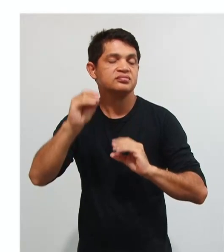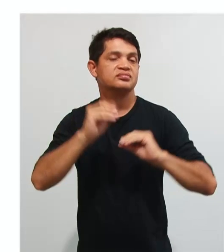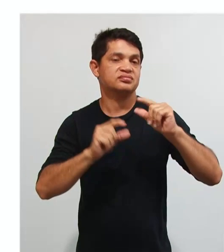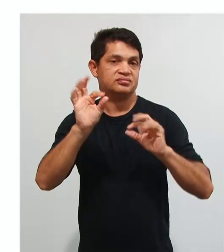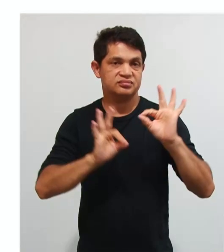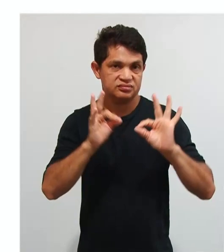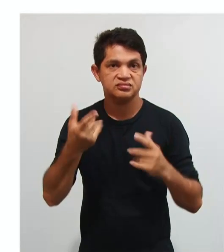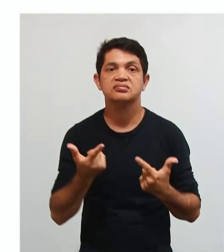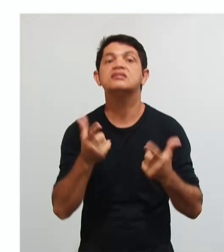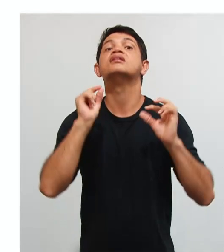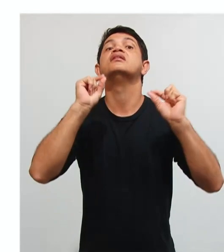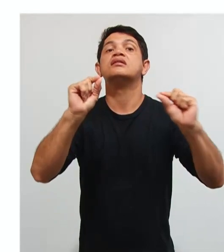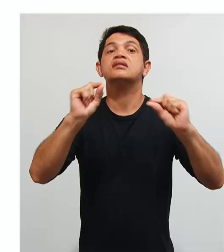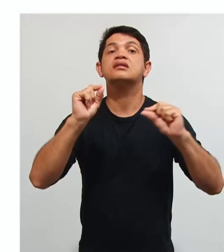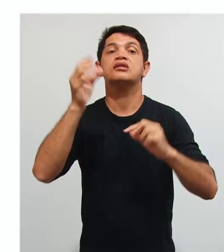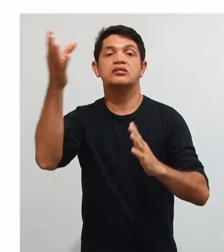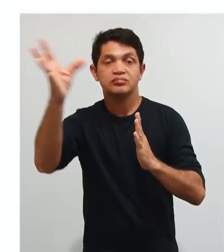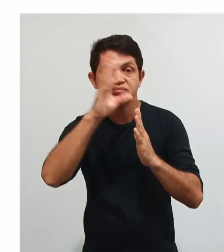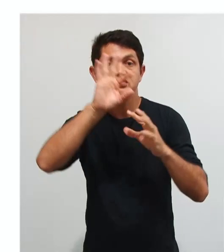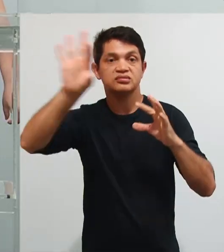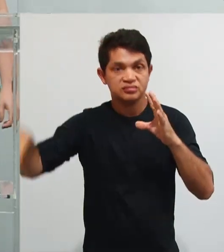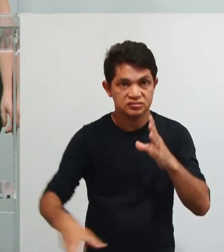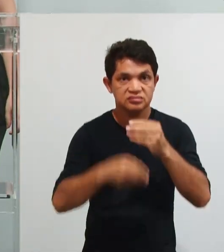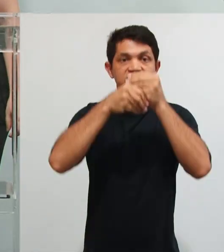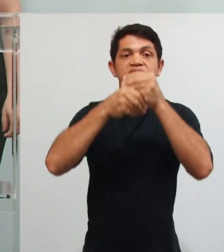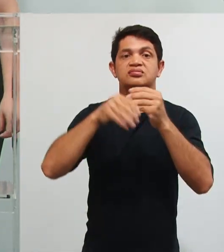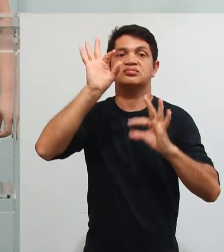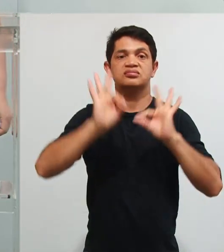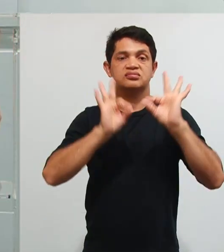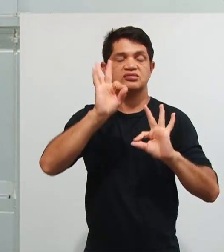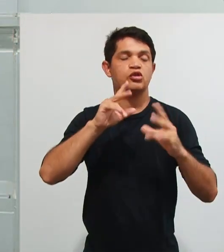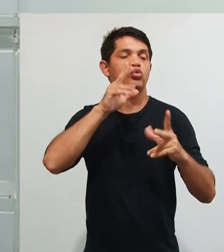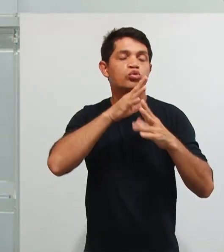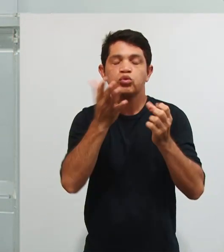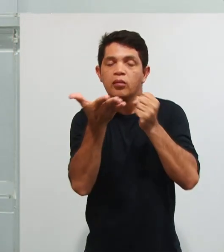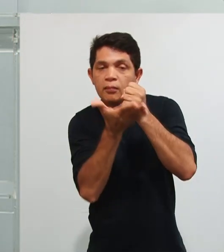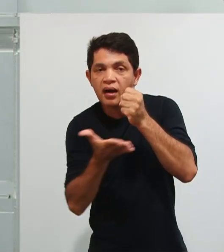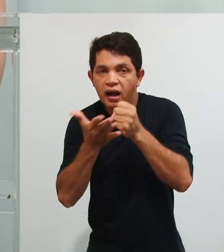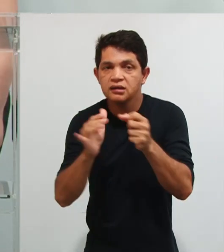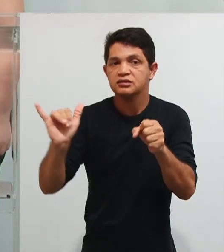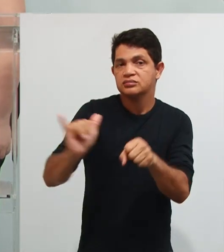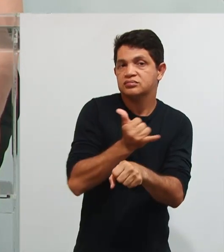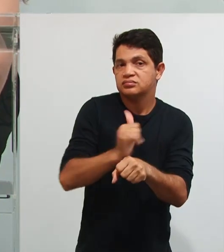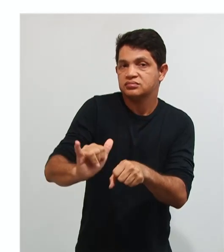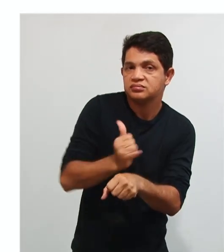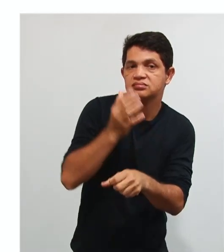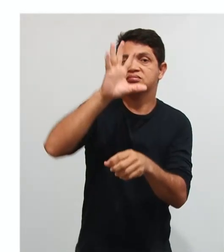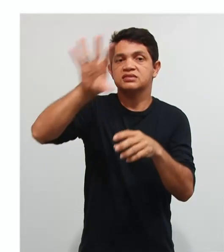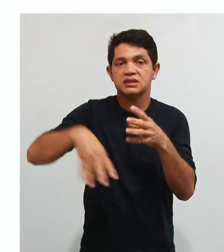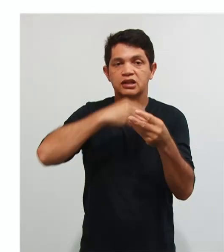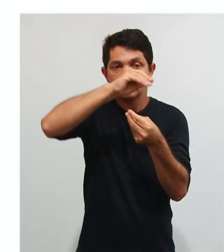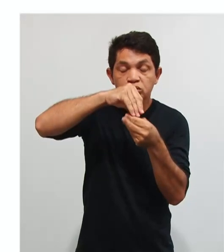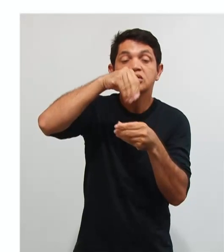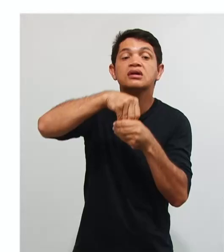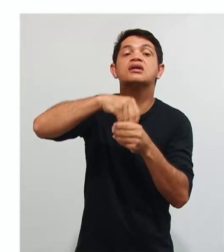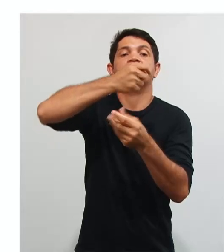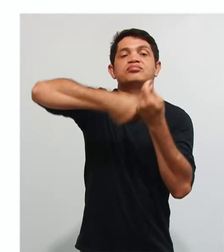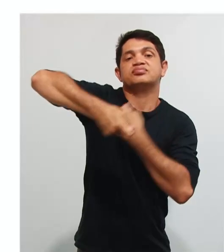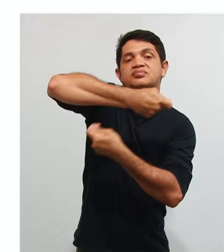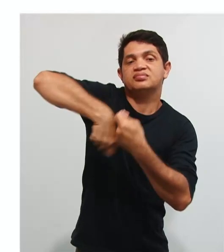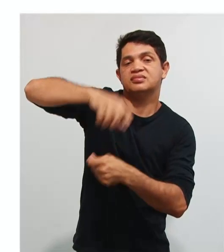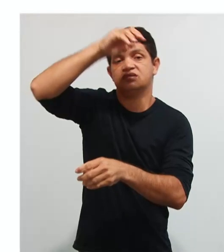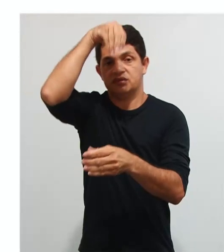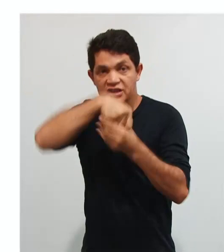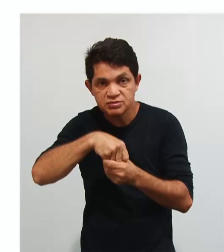ou seja, você aí que já tem a base da administração, sabe que o PDCA está para o